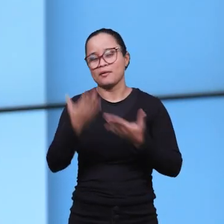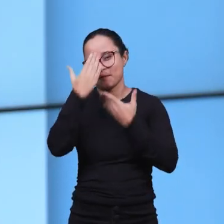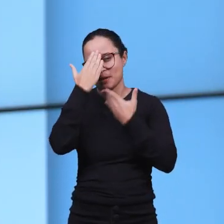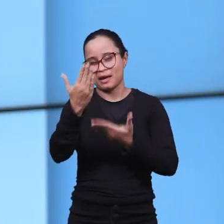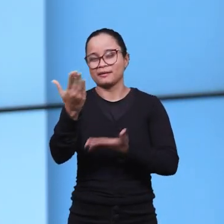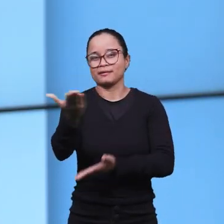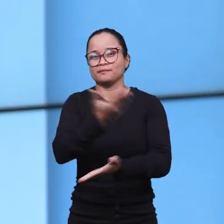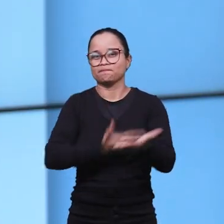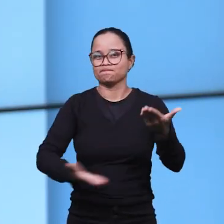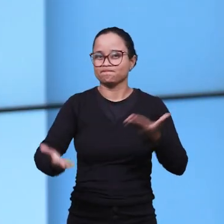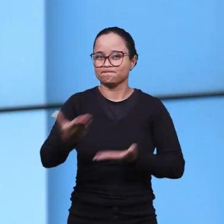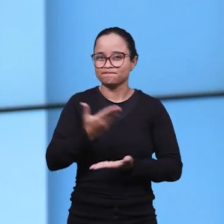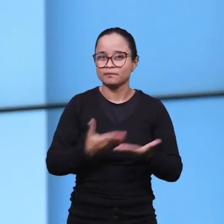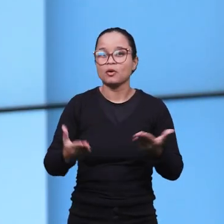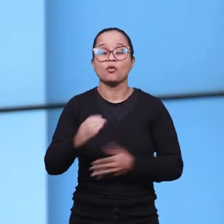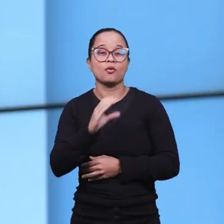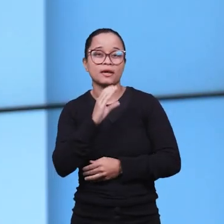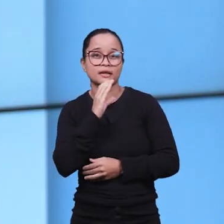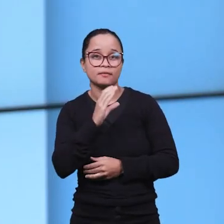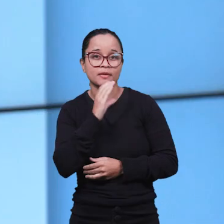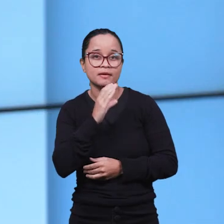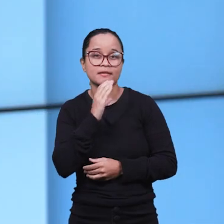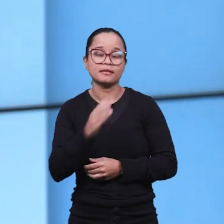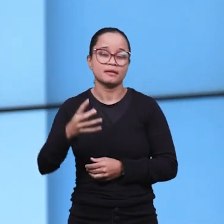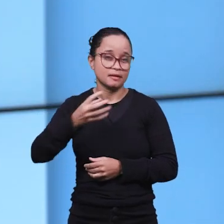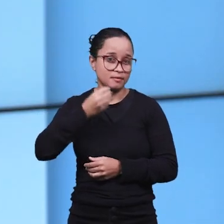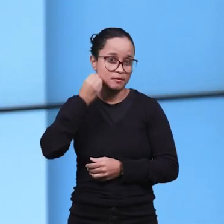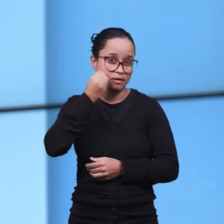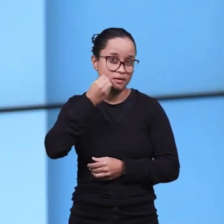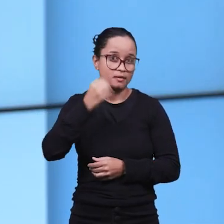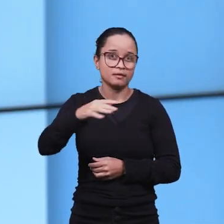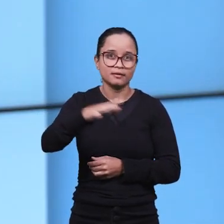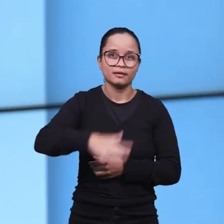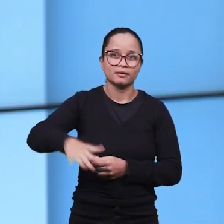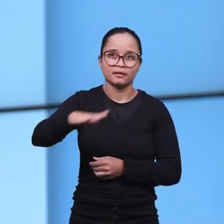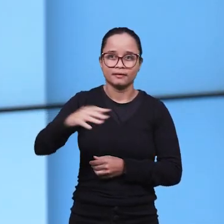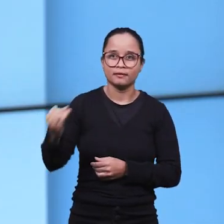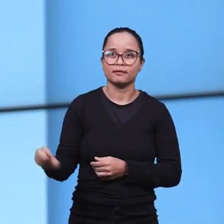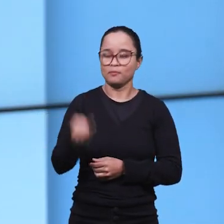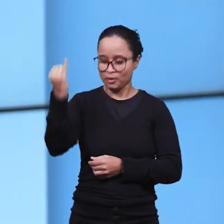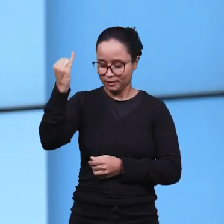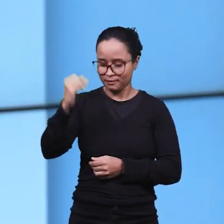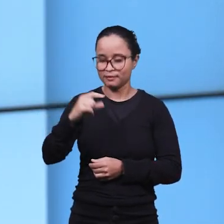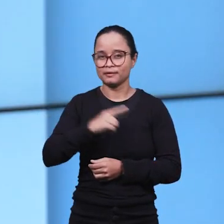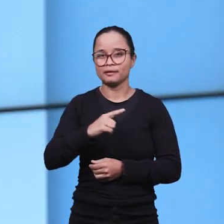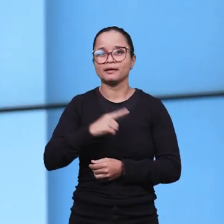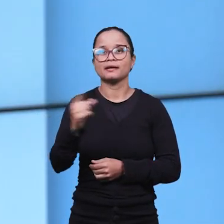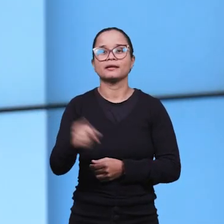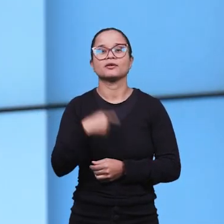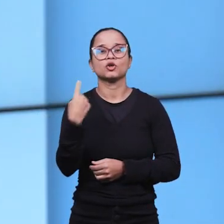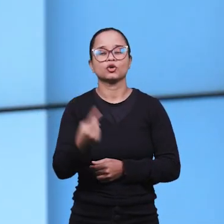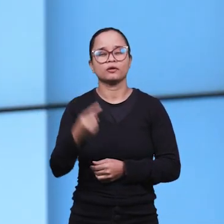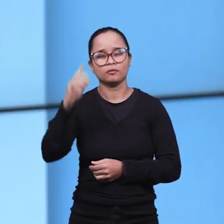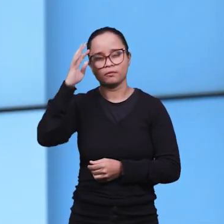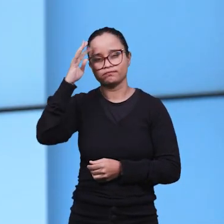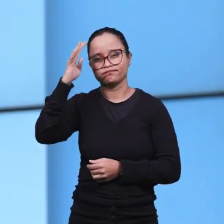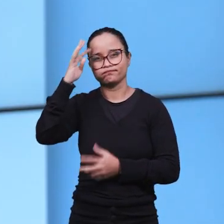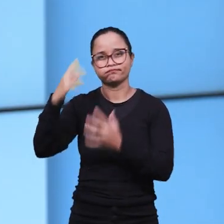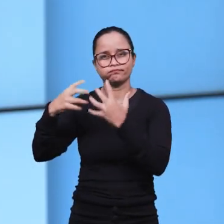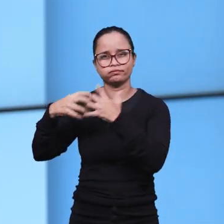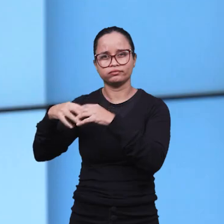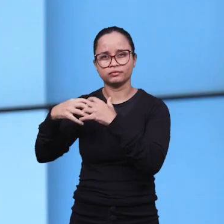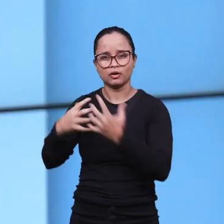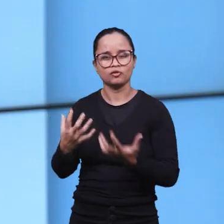compartilhar conosco seus conhecimentos e experiências nesta área tão importante. Que possamos refletir sobre